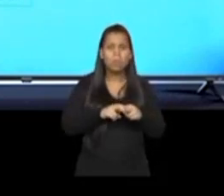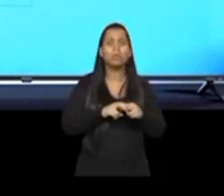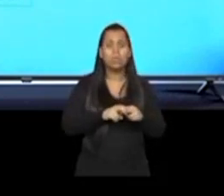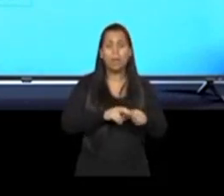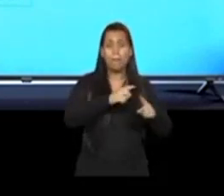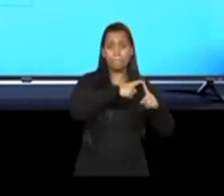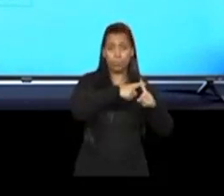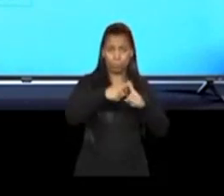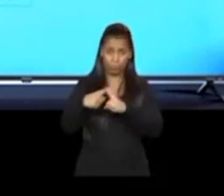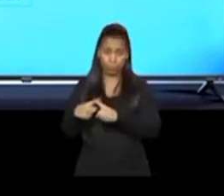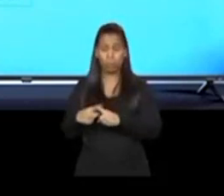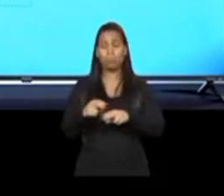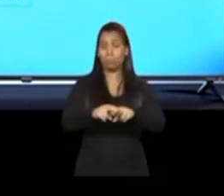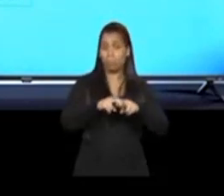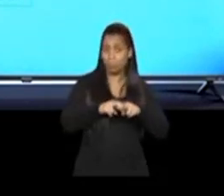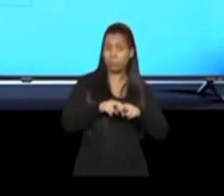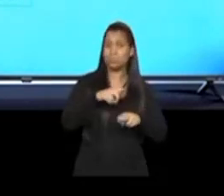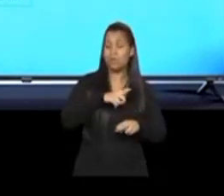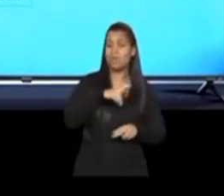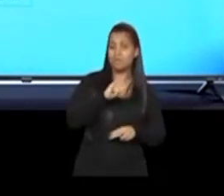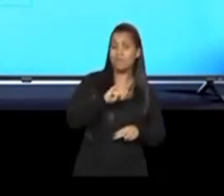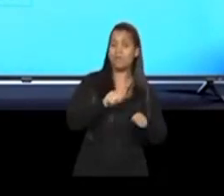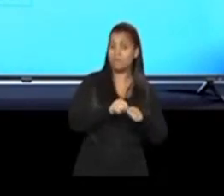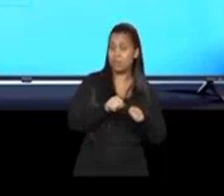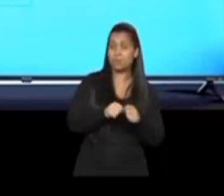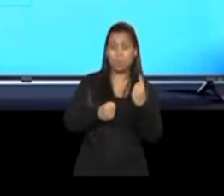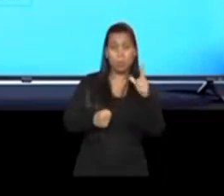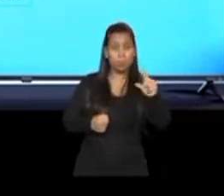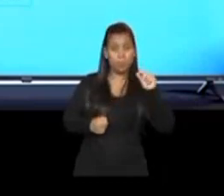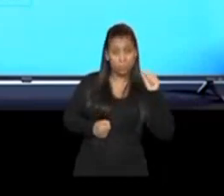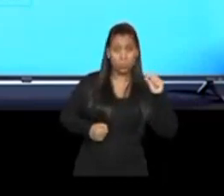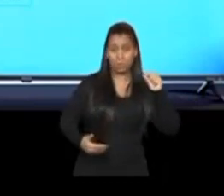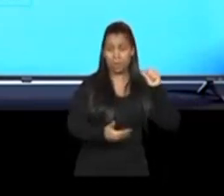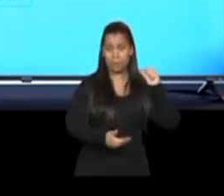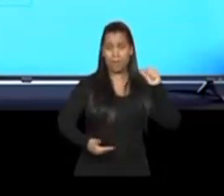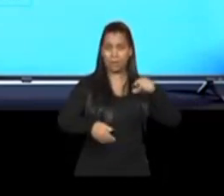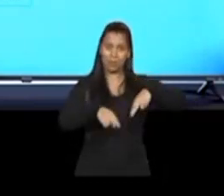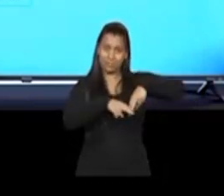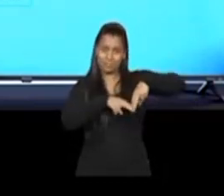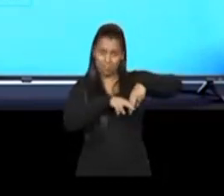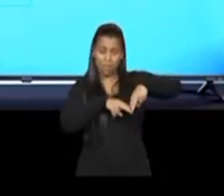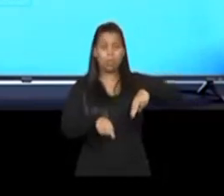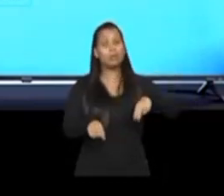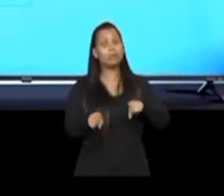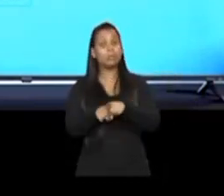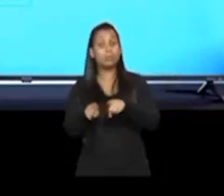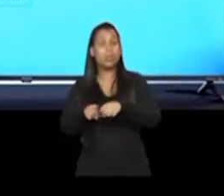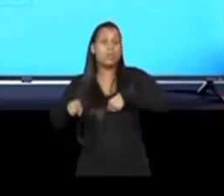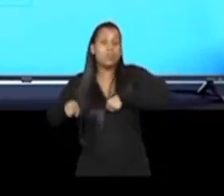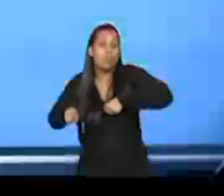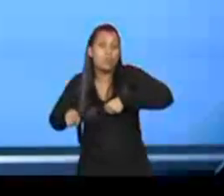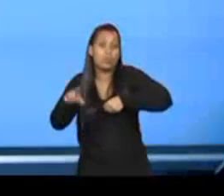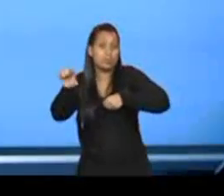porque nós temos que fazer tanto uma escolha para a saia, quanto uma escolha para a